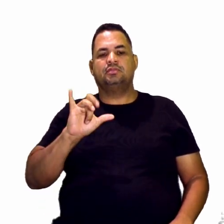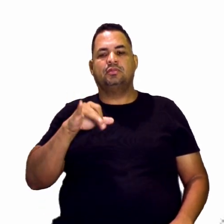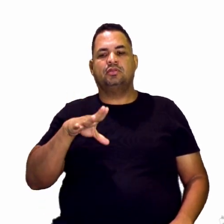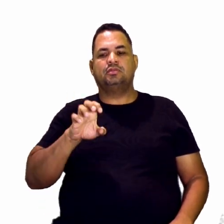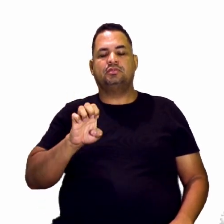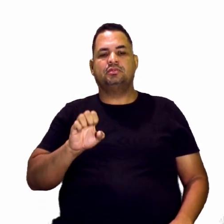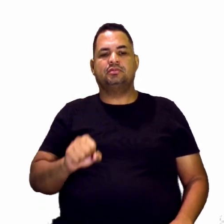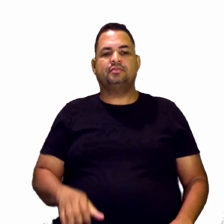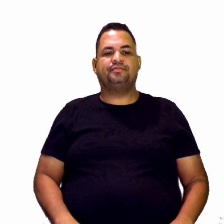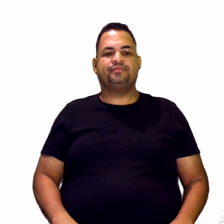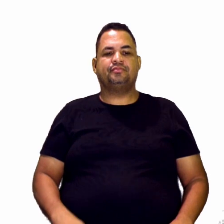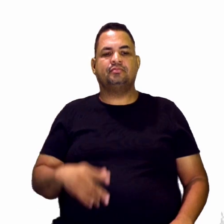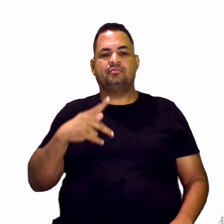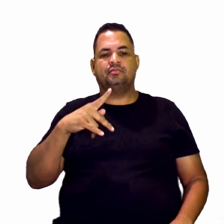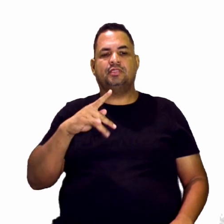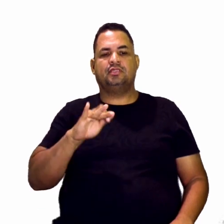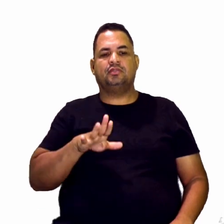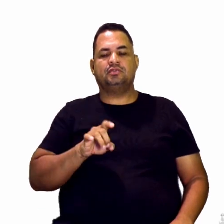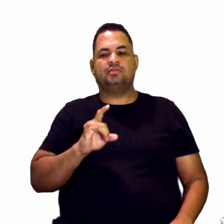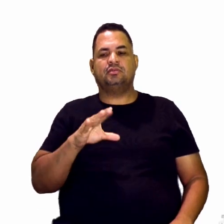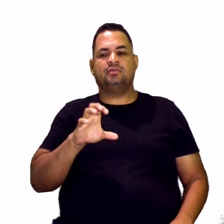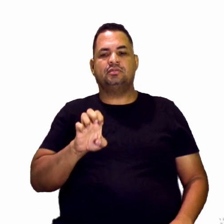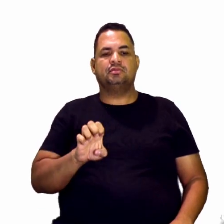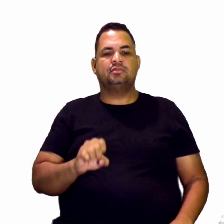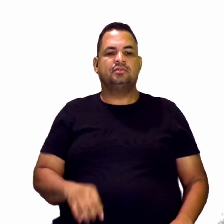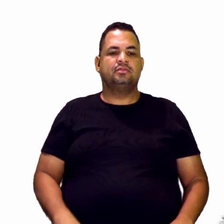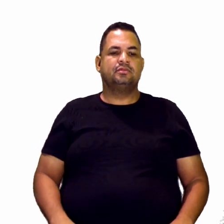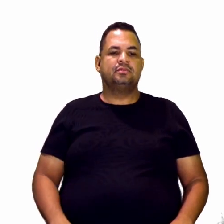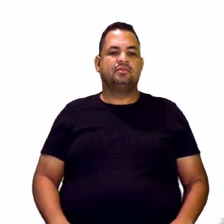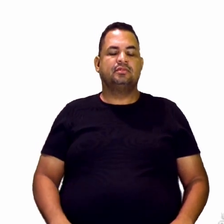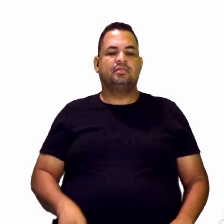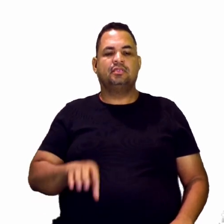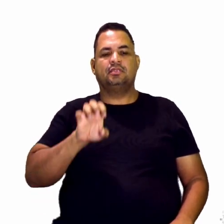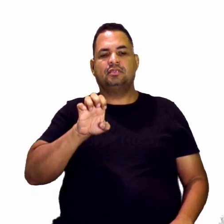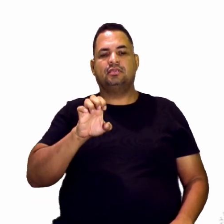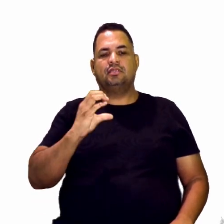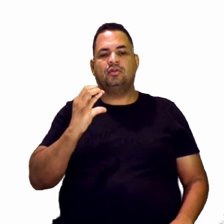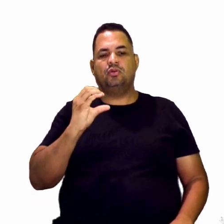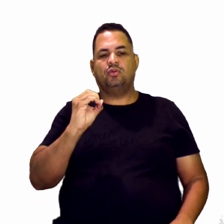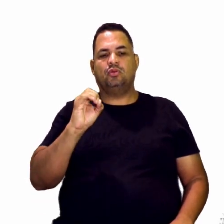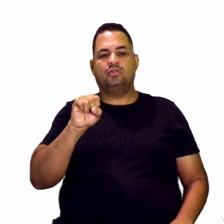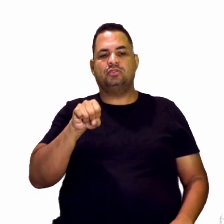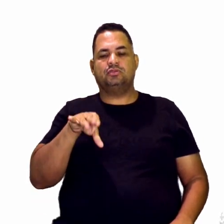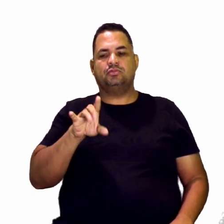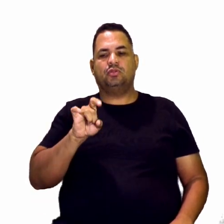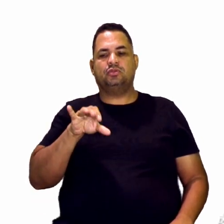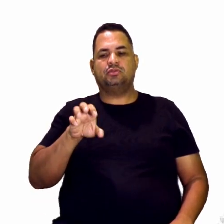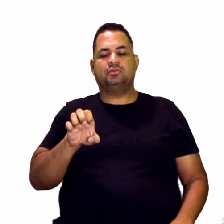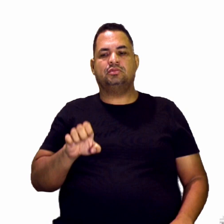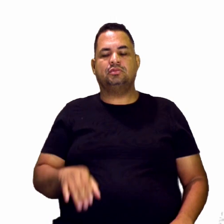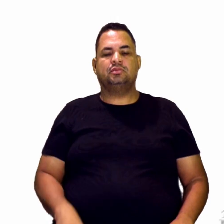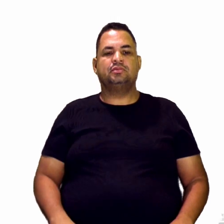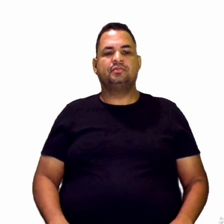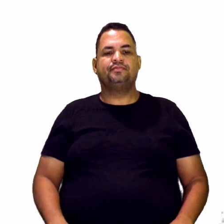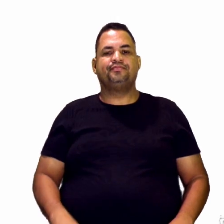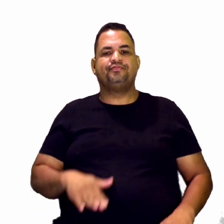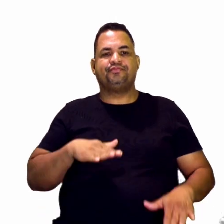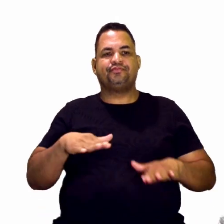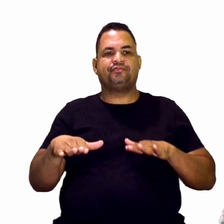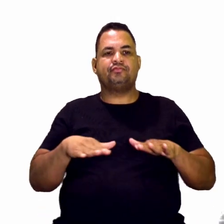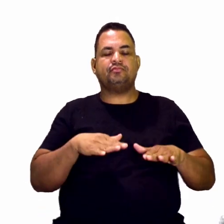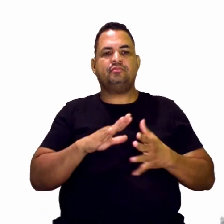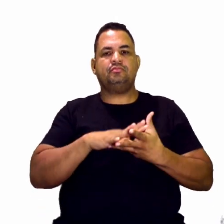plasmólise, pinocitose e osmose, né? Então, o movimento